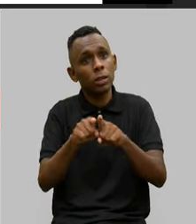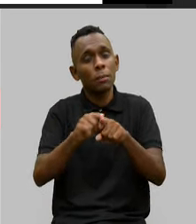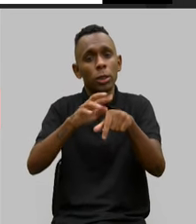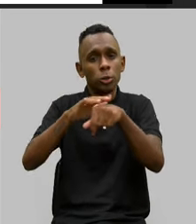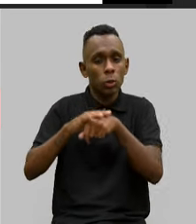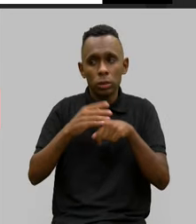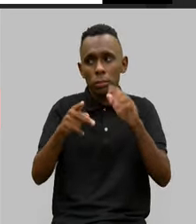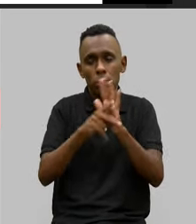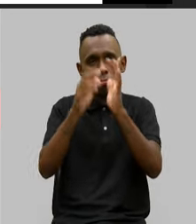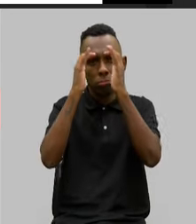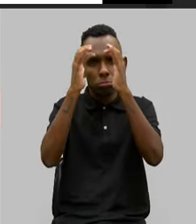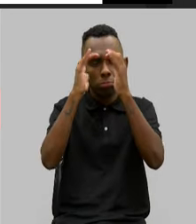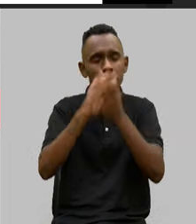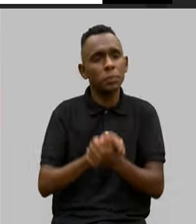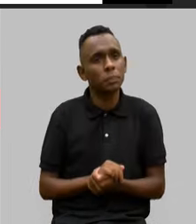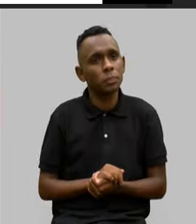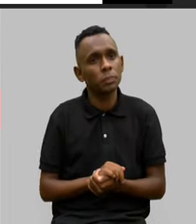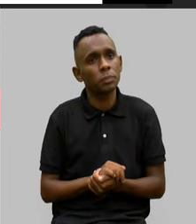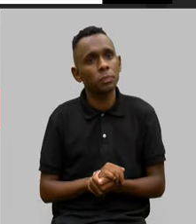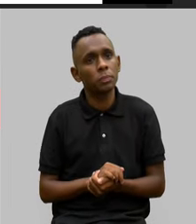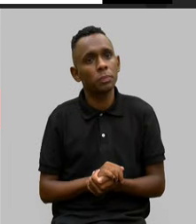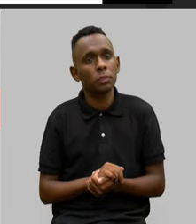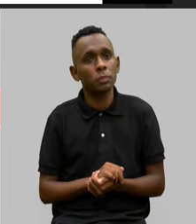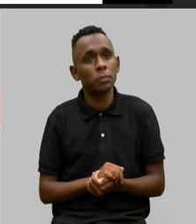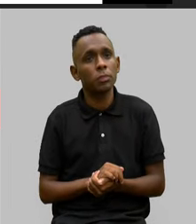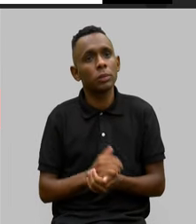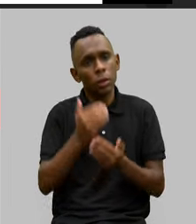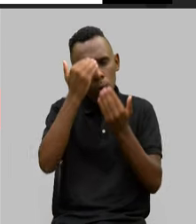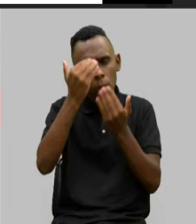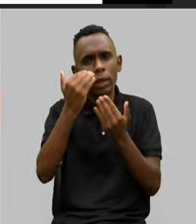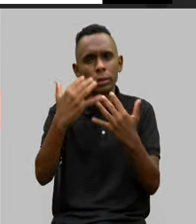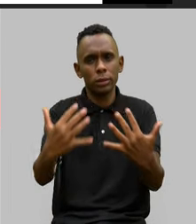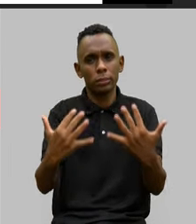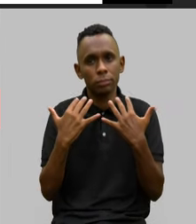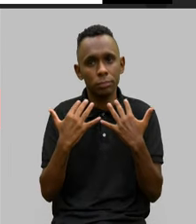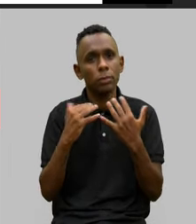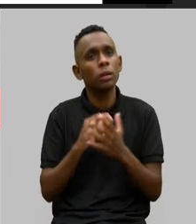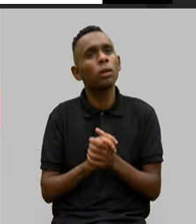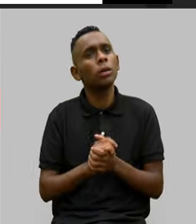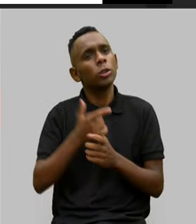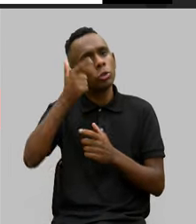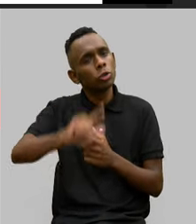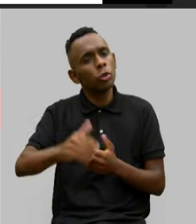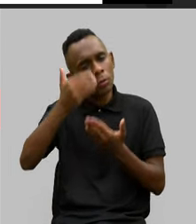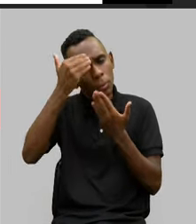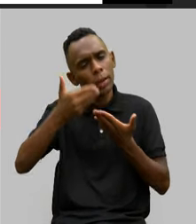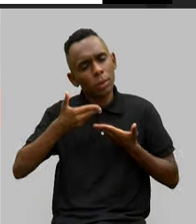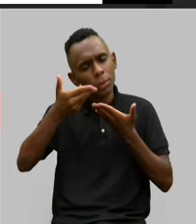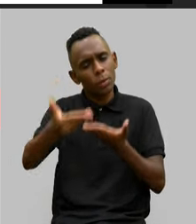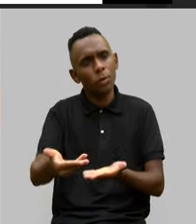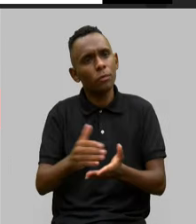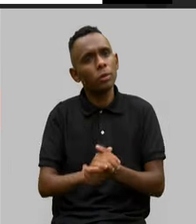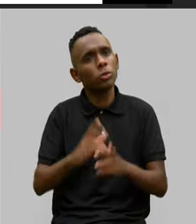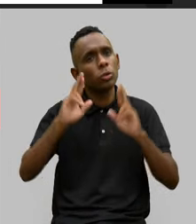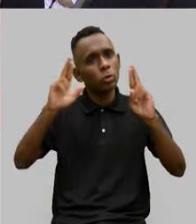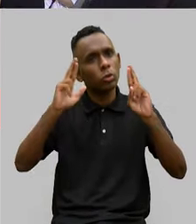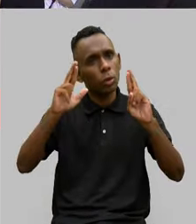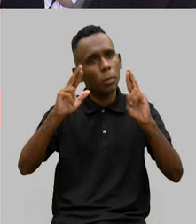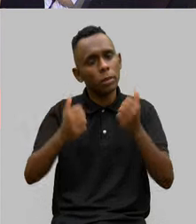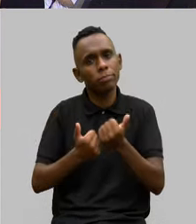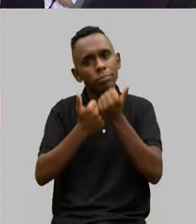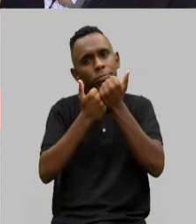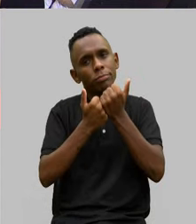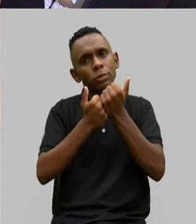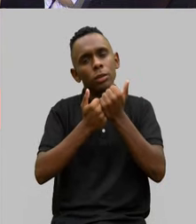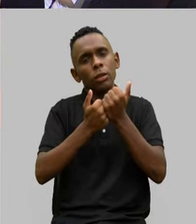neurológicas eh eu agradeço a atenção excelência agradeço mais uma vez o convite e eu espero poder ter contribuído